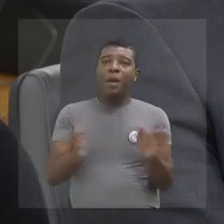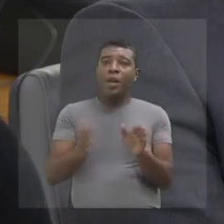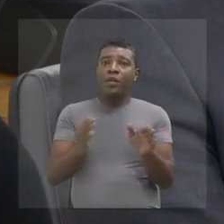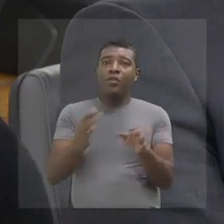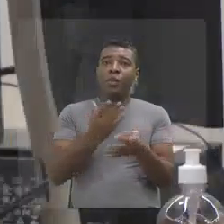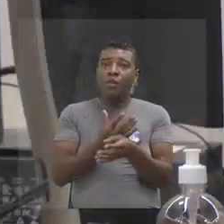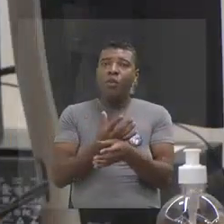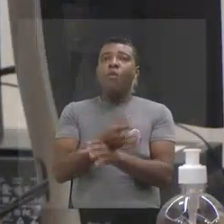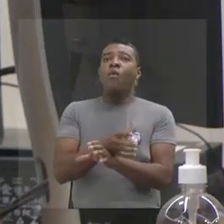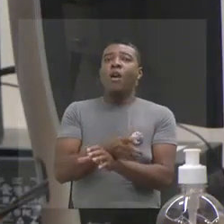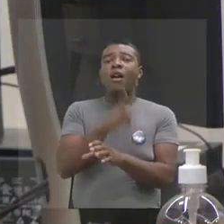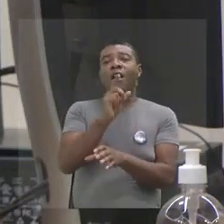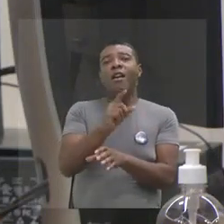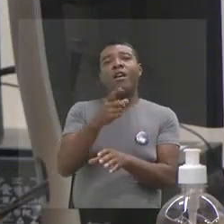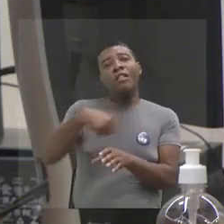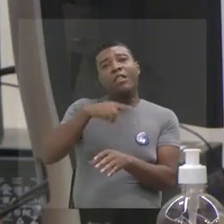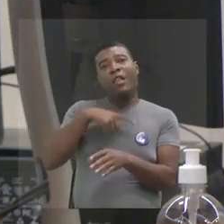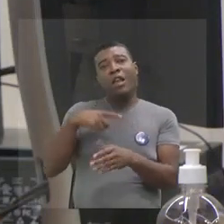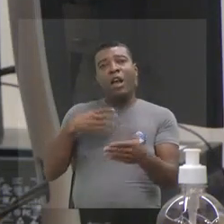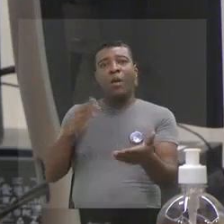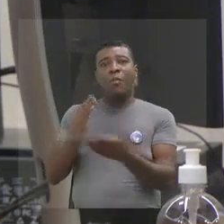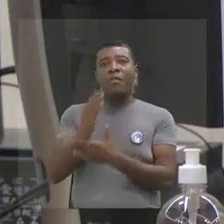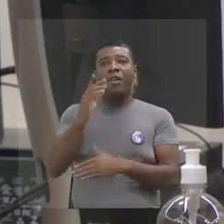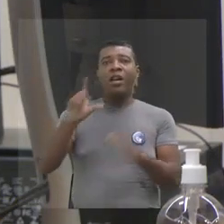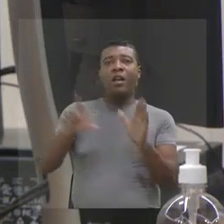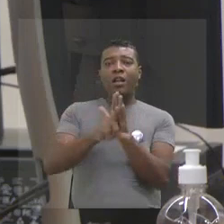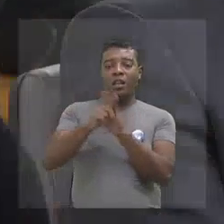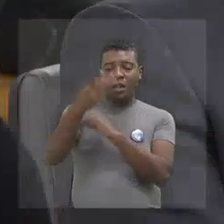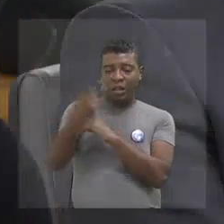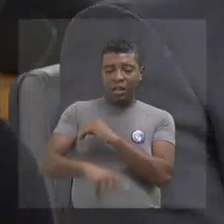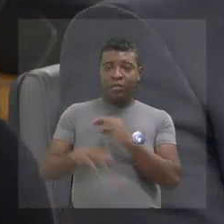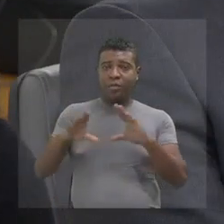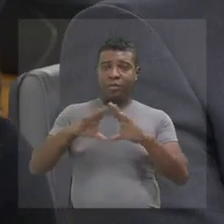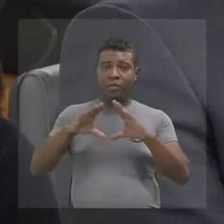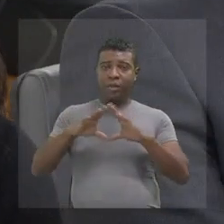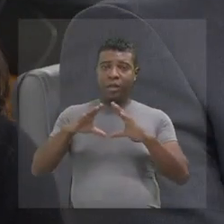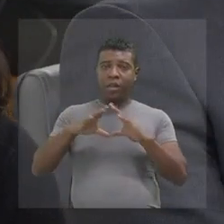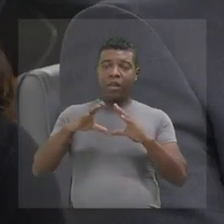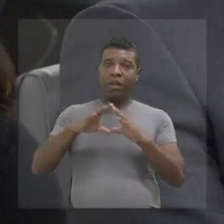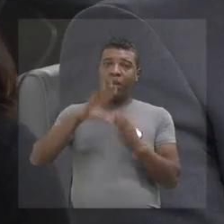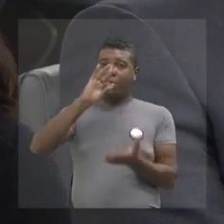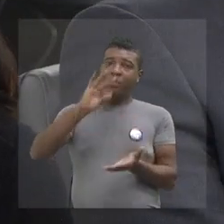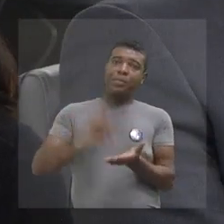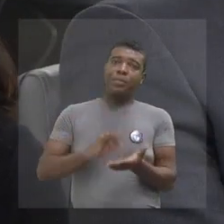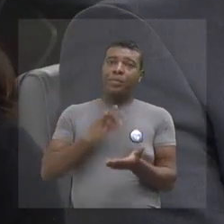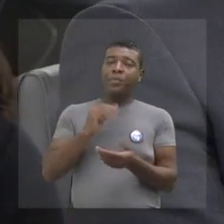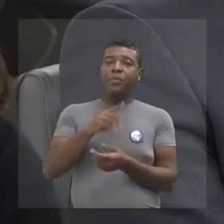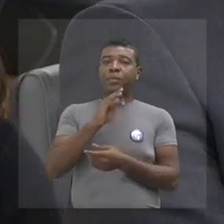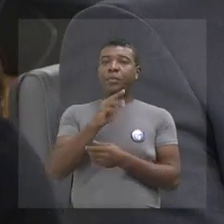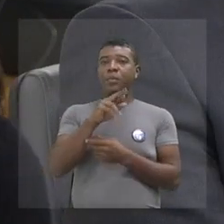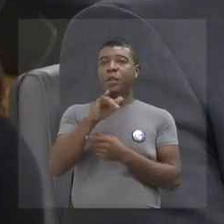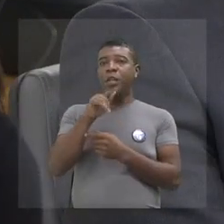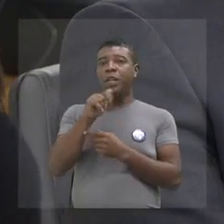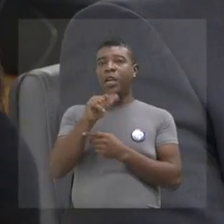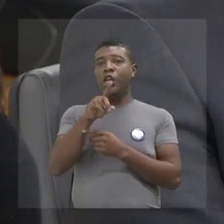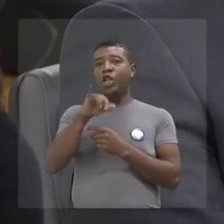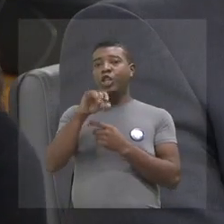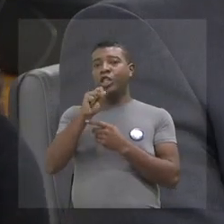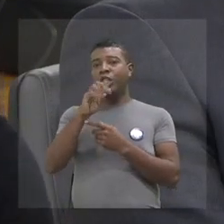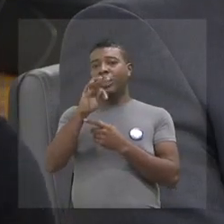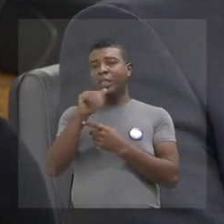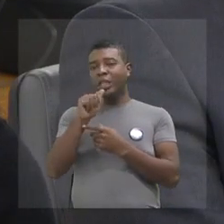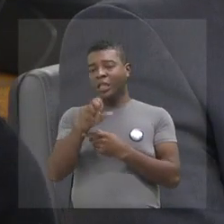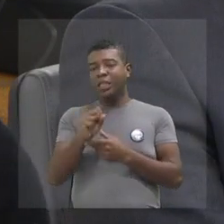a partir de uma provação de uma lei aqui na Assembleia Legislativa contratado brigadistas temporários né que eles